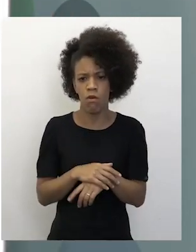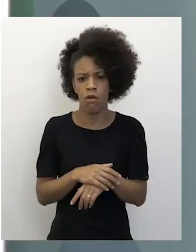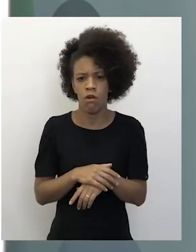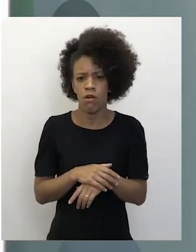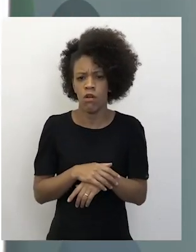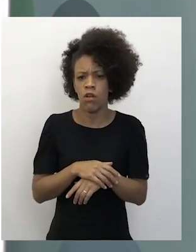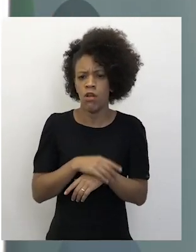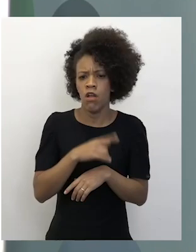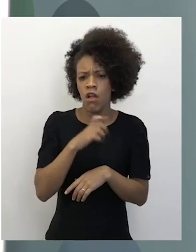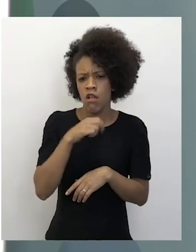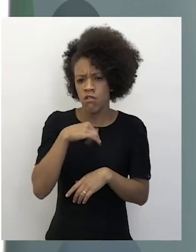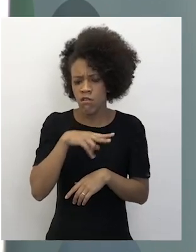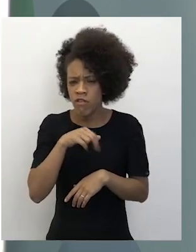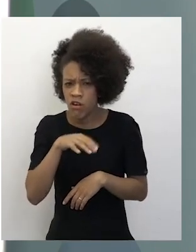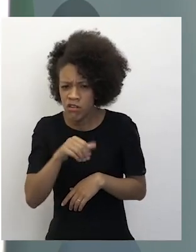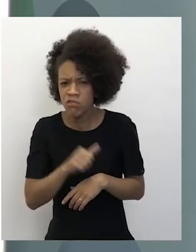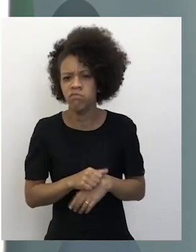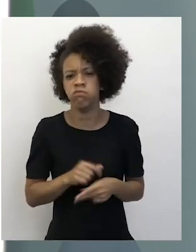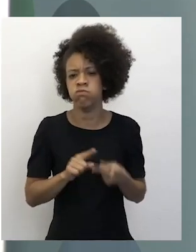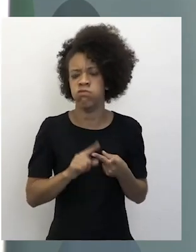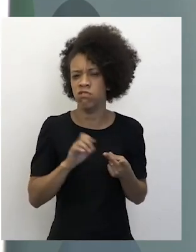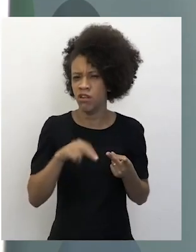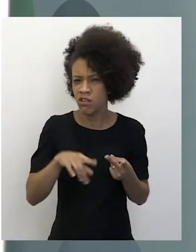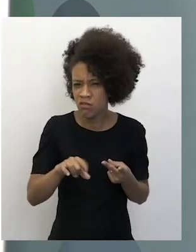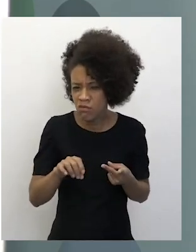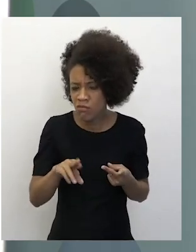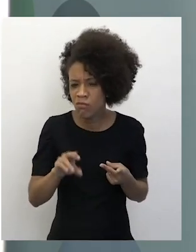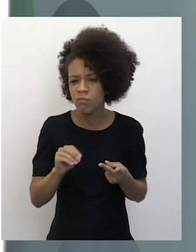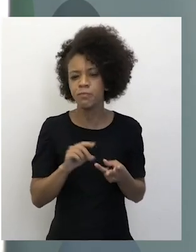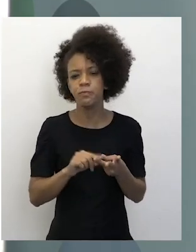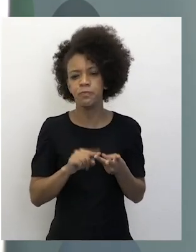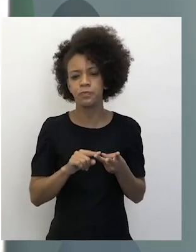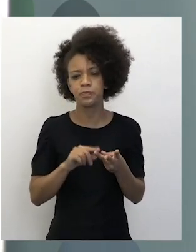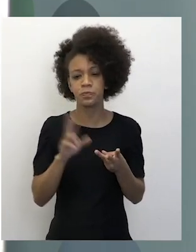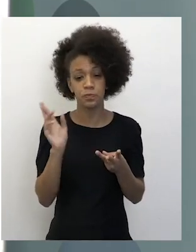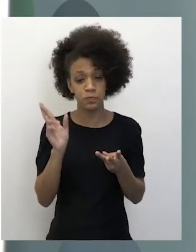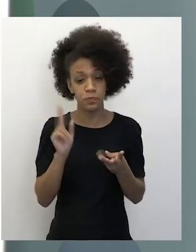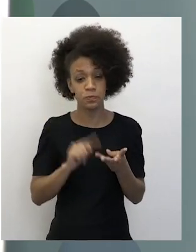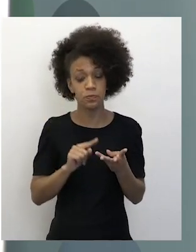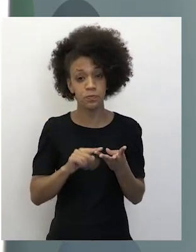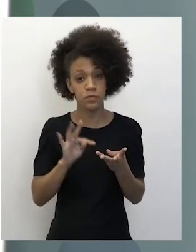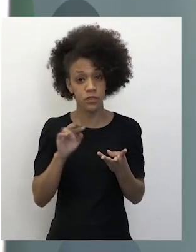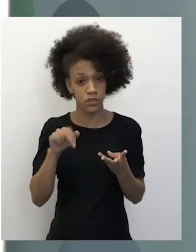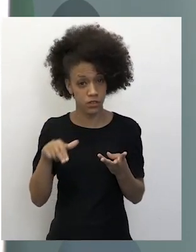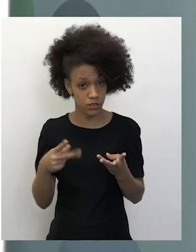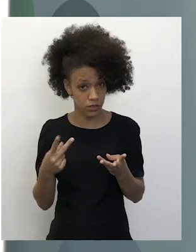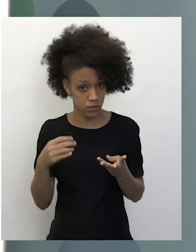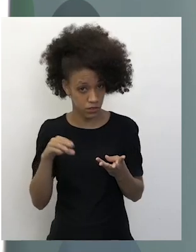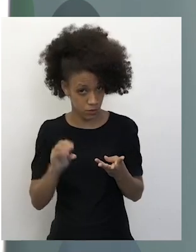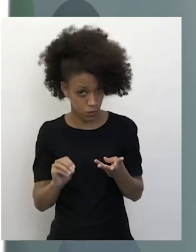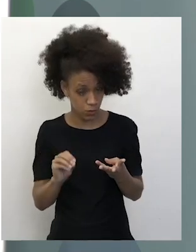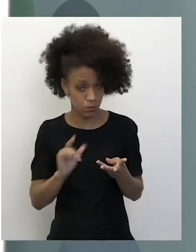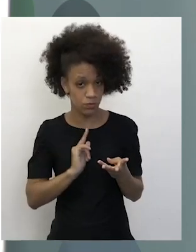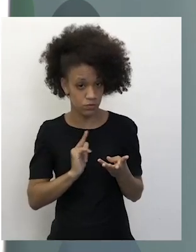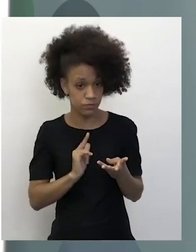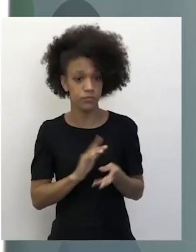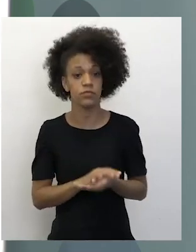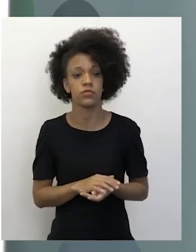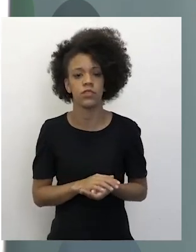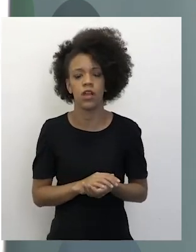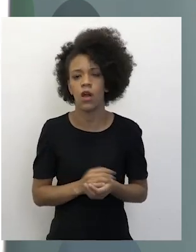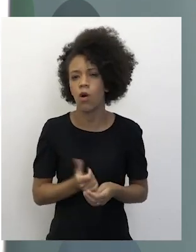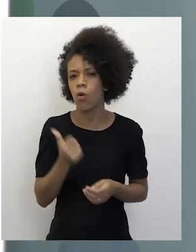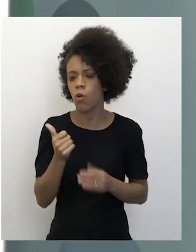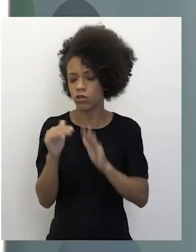tenho esquivanças com esperanças existe também o que quase que uma organização formal Olha só o meu